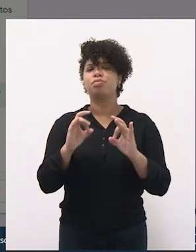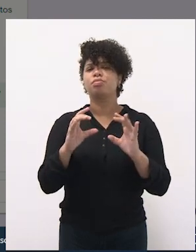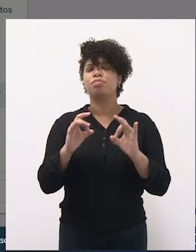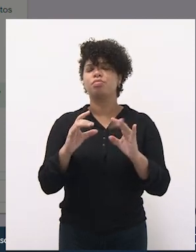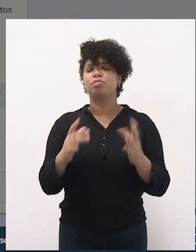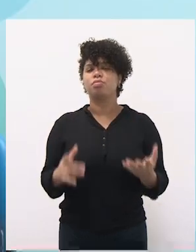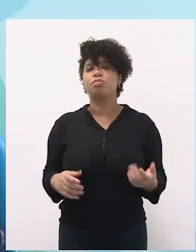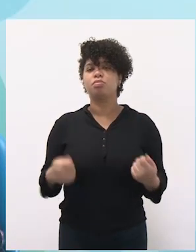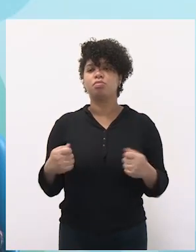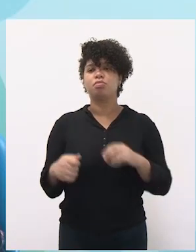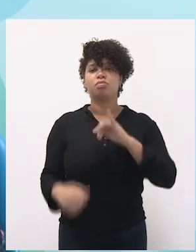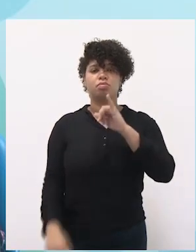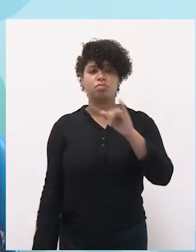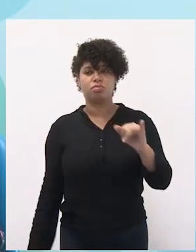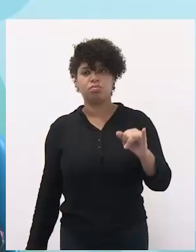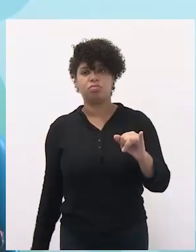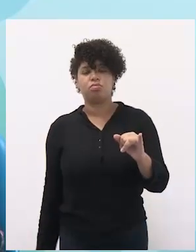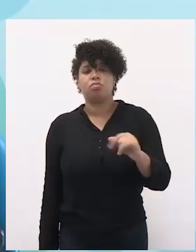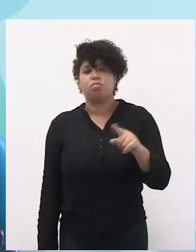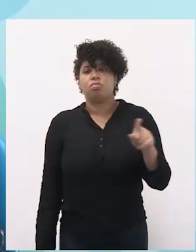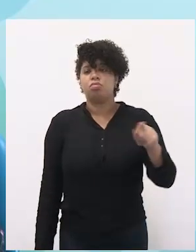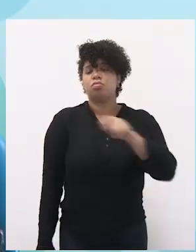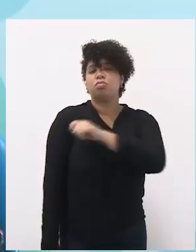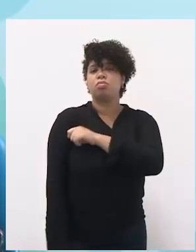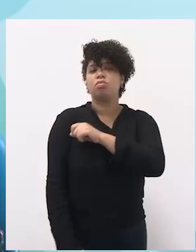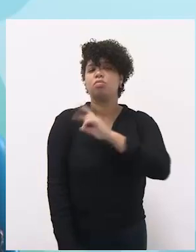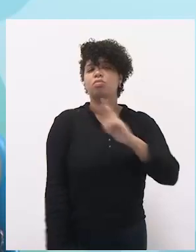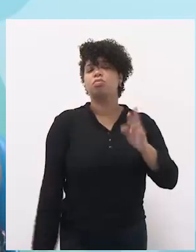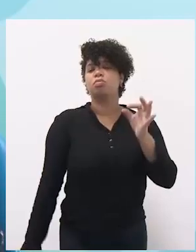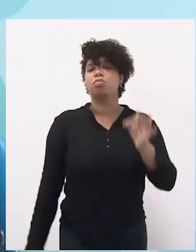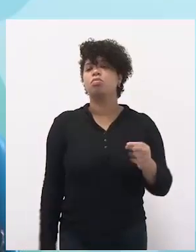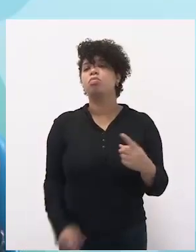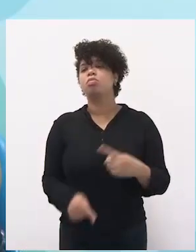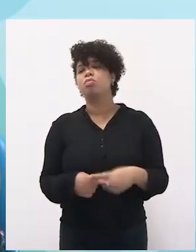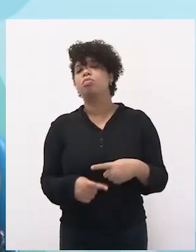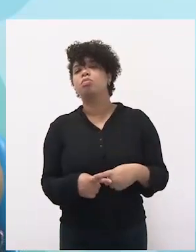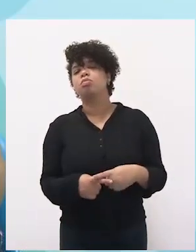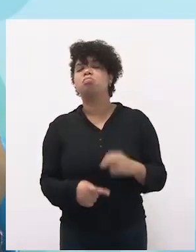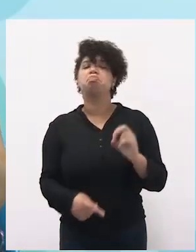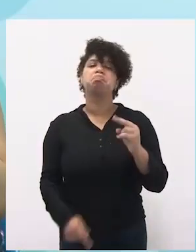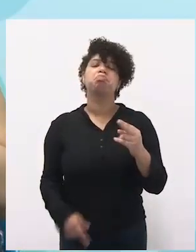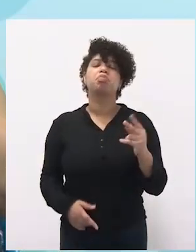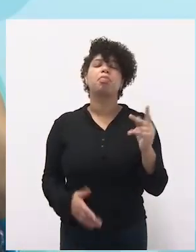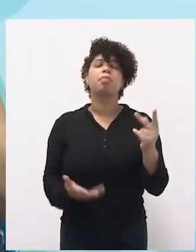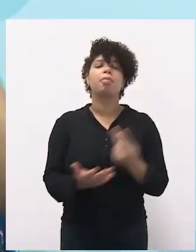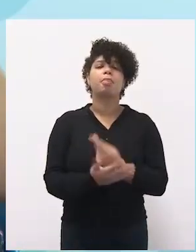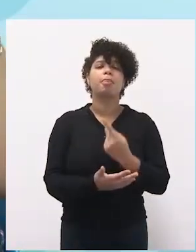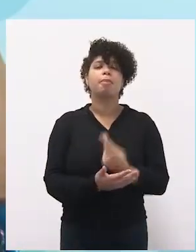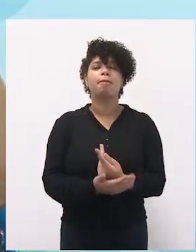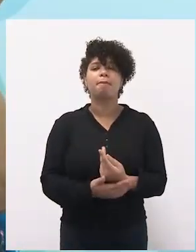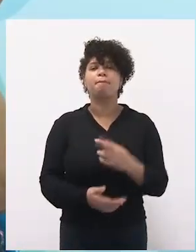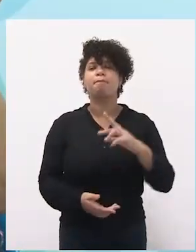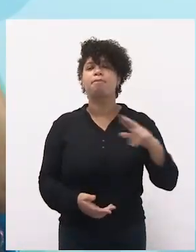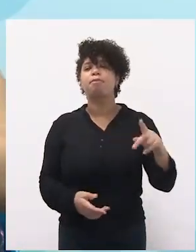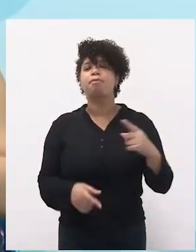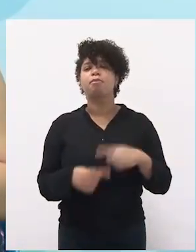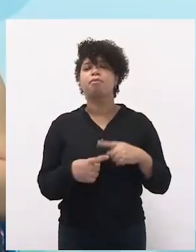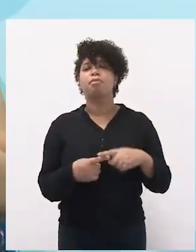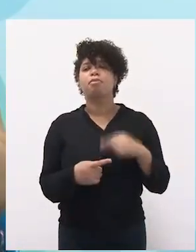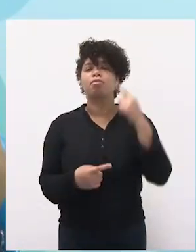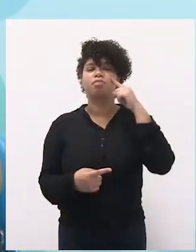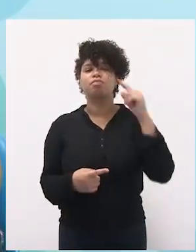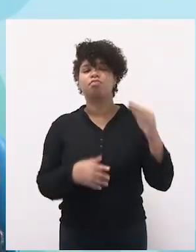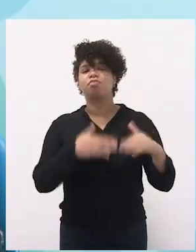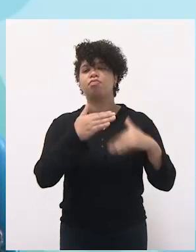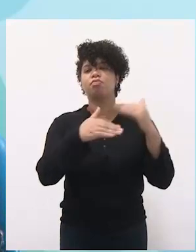dar um retorno daquela resposta, sendo correta ou não, mas pensando na formação do meu aluno.